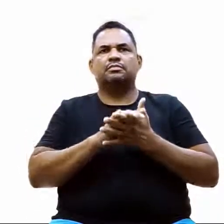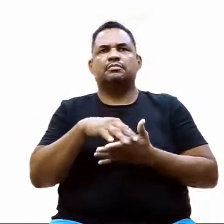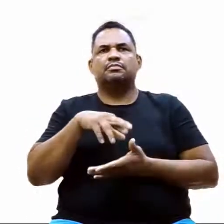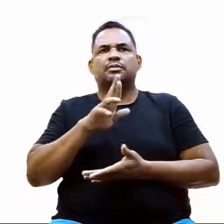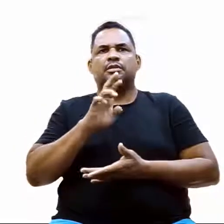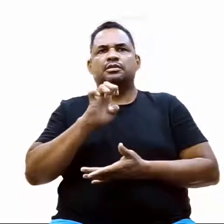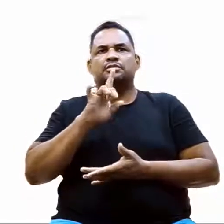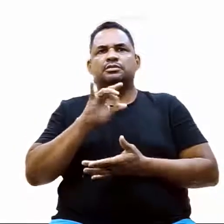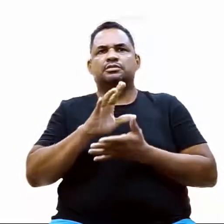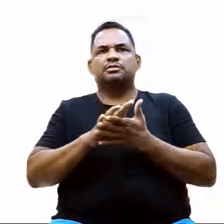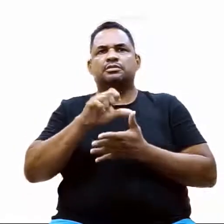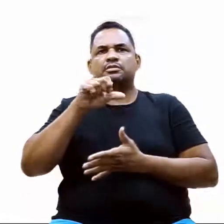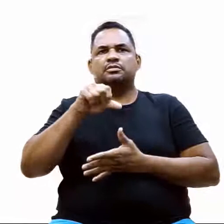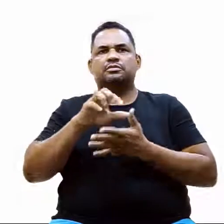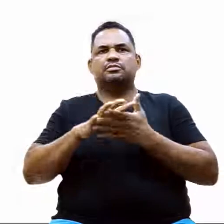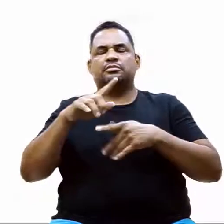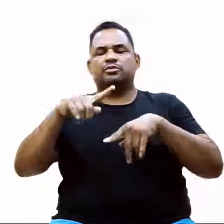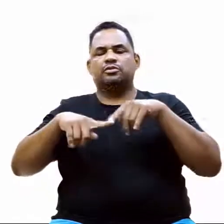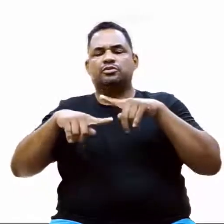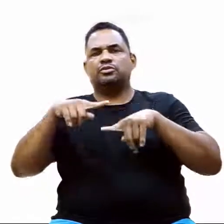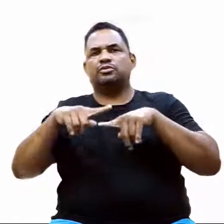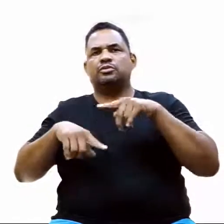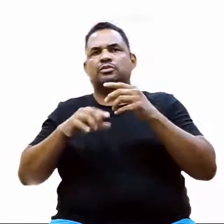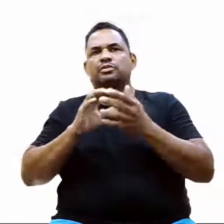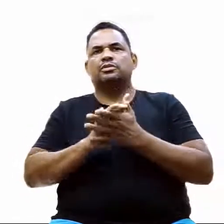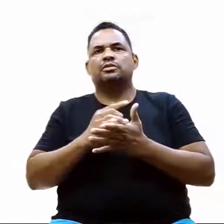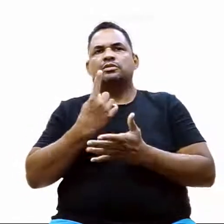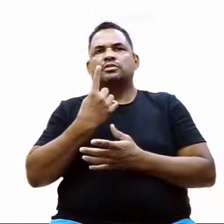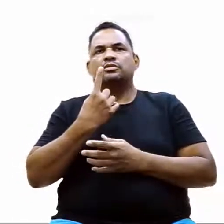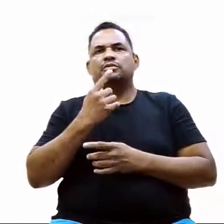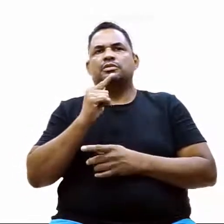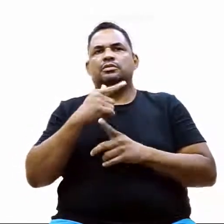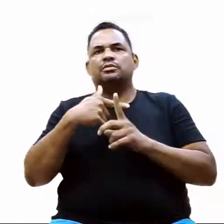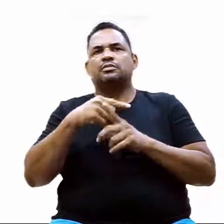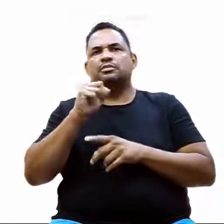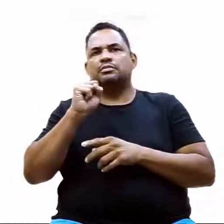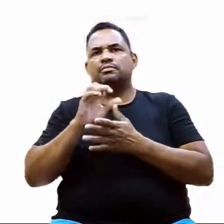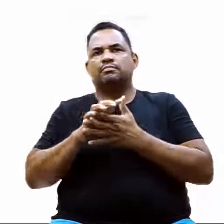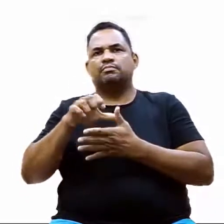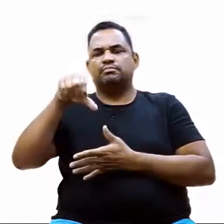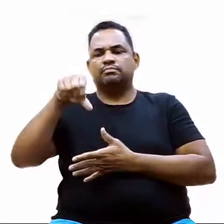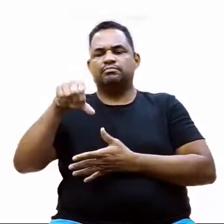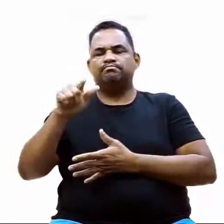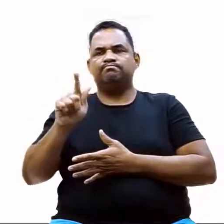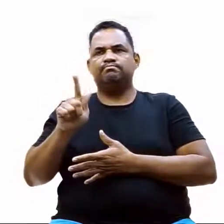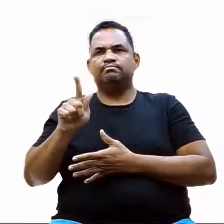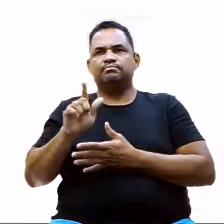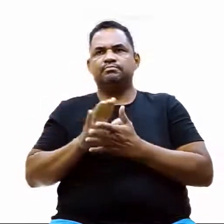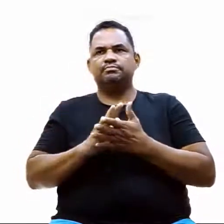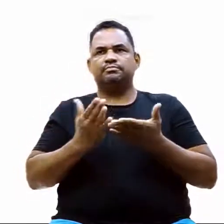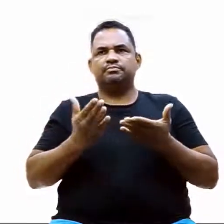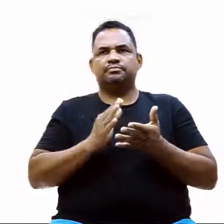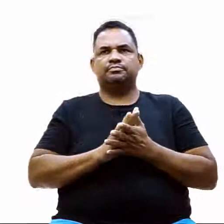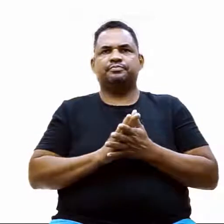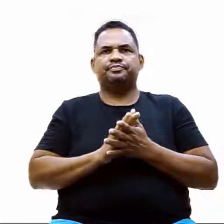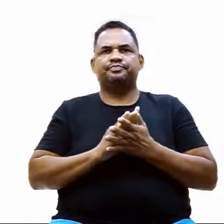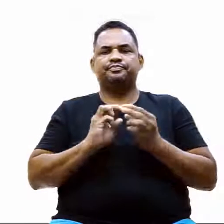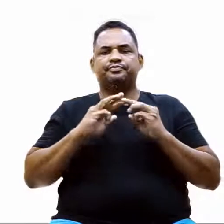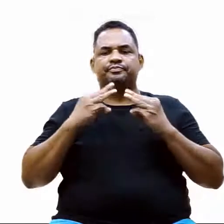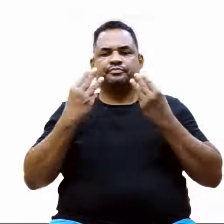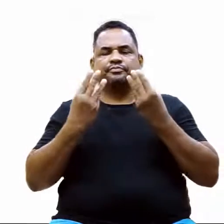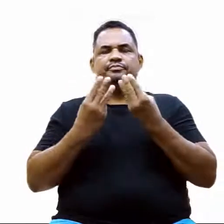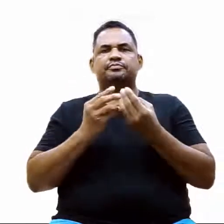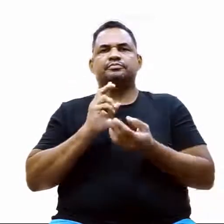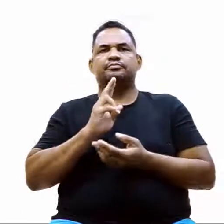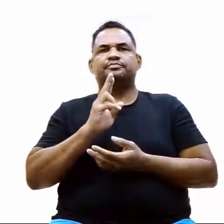gramas. Produto, 1 mais 8, 9 gramas. Quer dizer, a massa se manteve, porém,